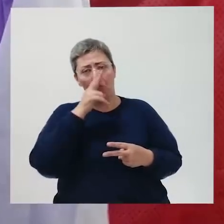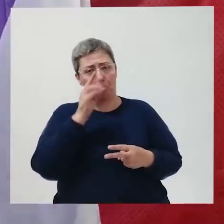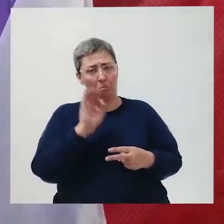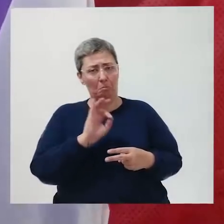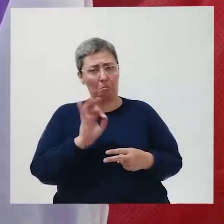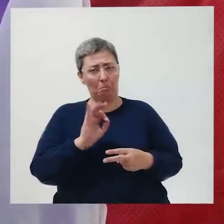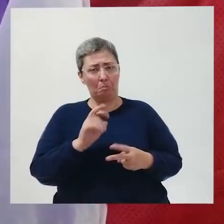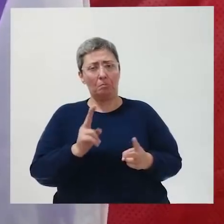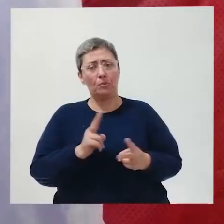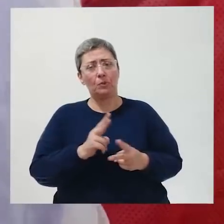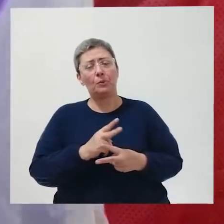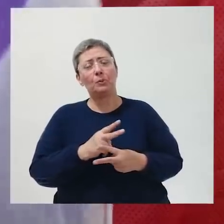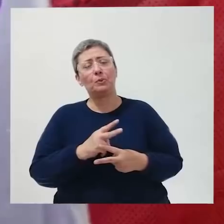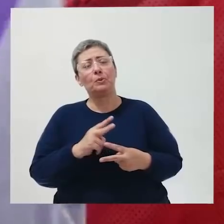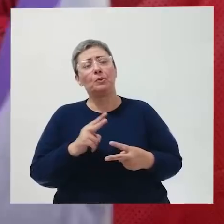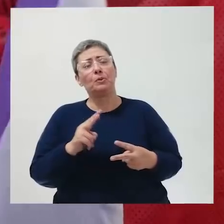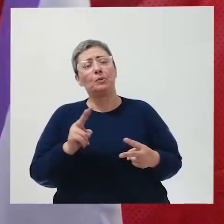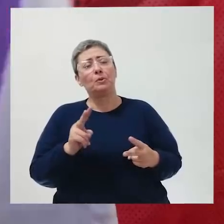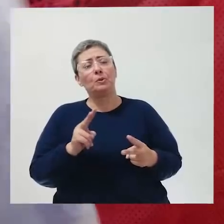força,